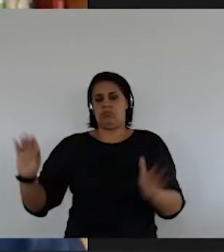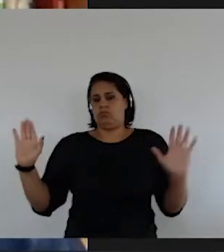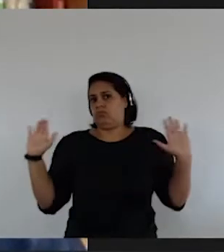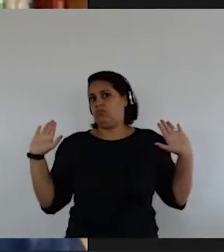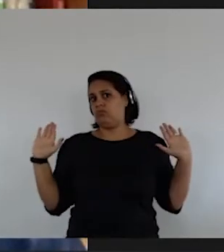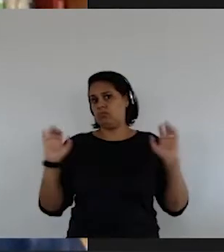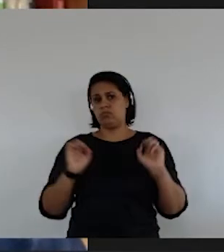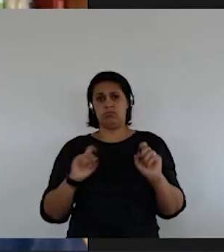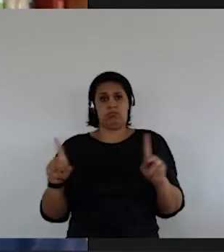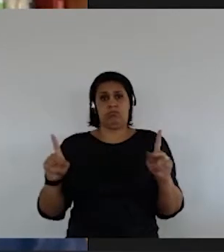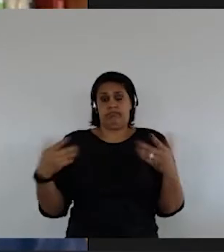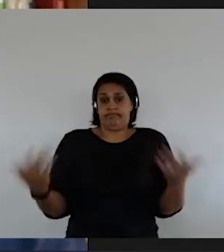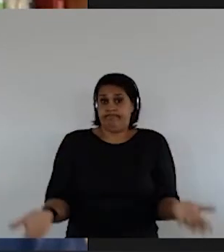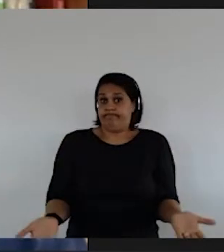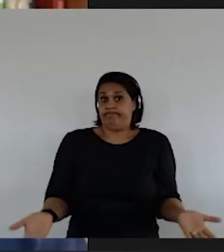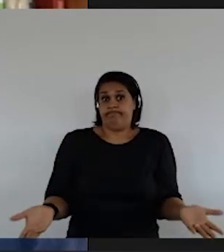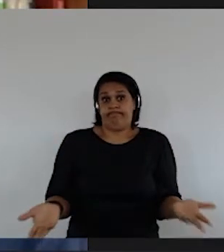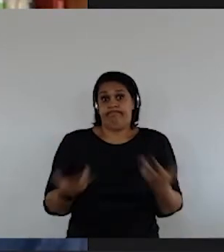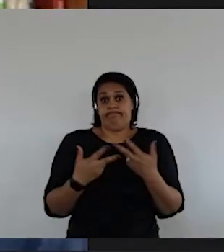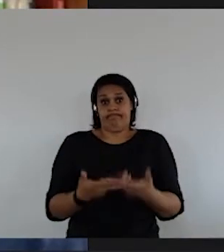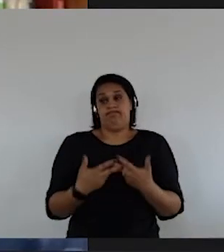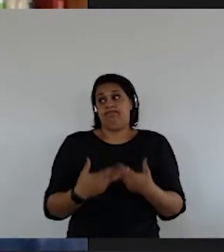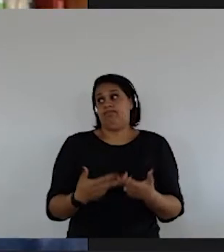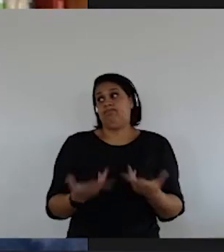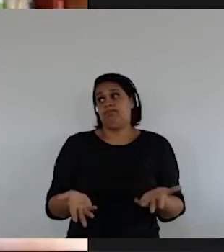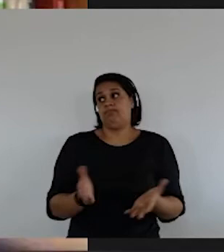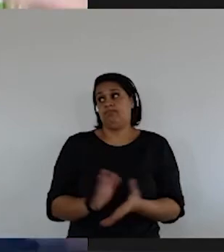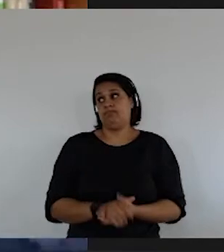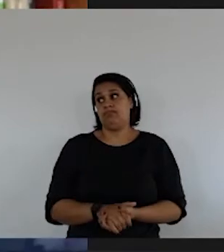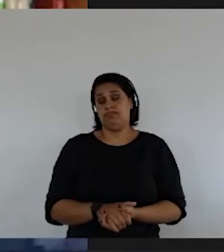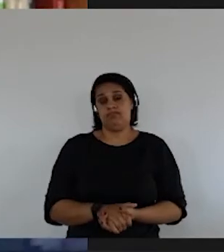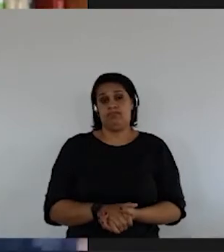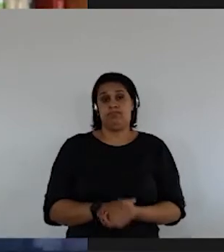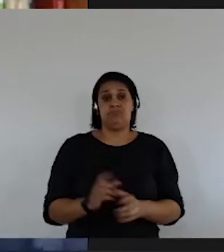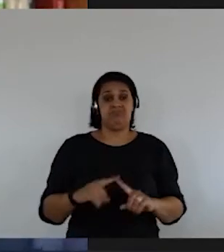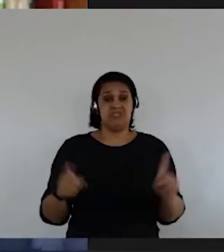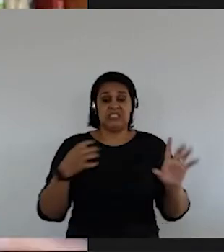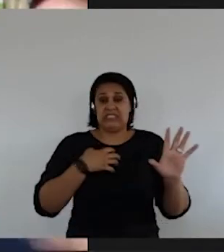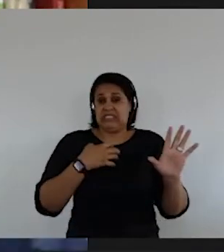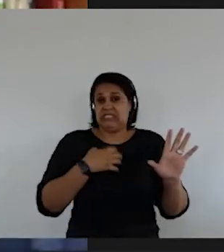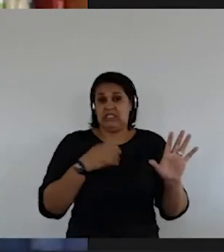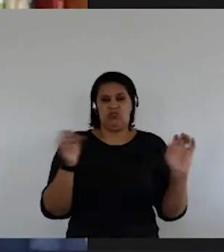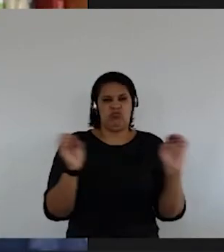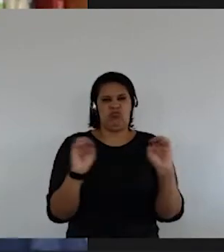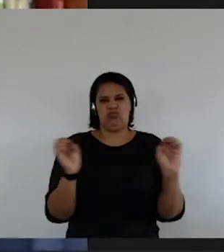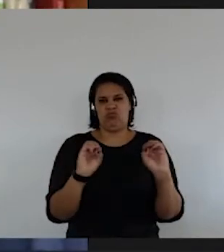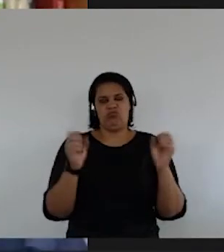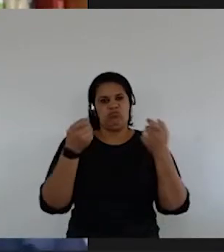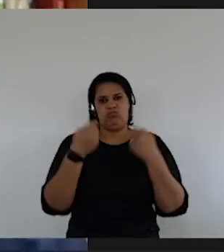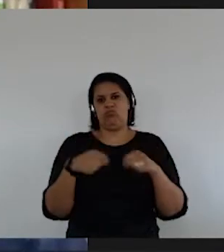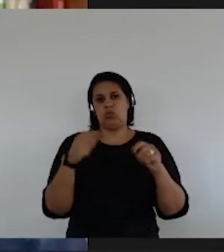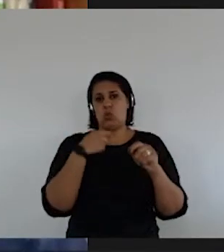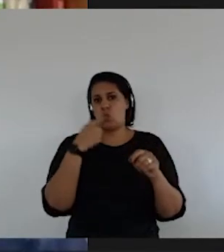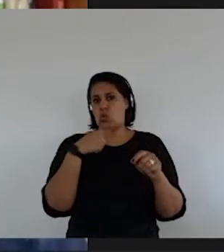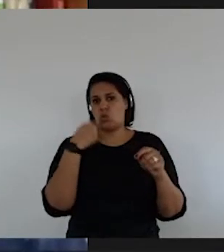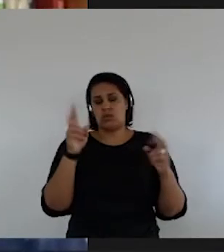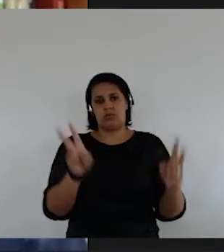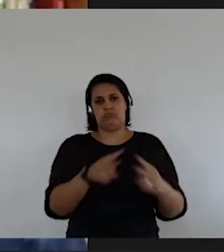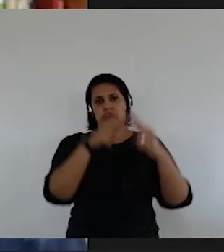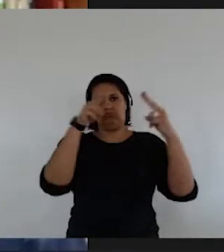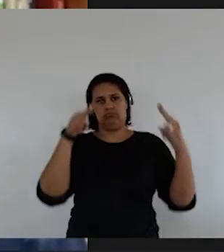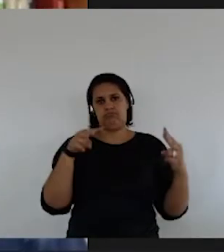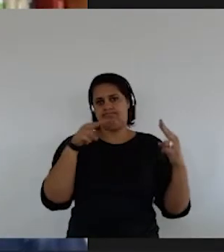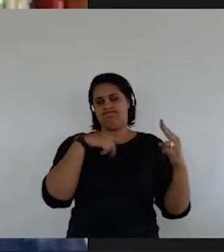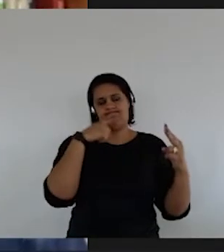arbitral, que não é ideal, mas que sentiram que não haveria possibilidade de chegar à verdade por meio de